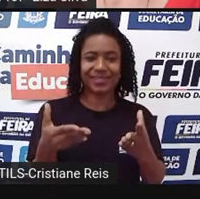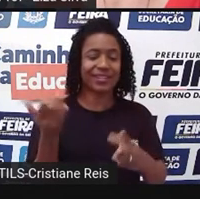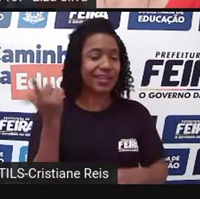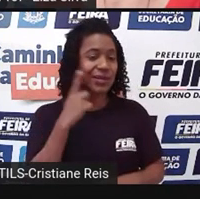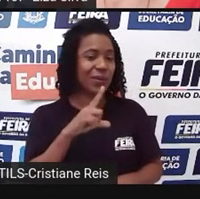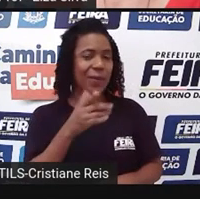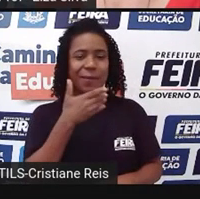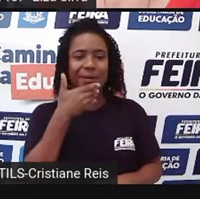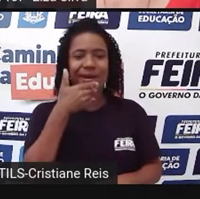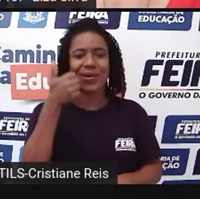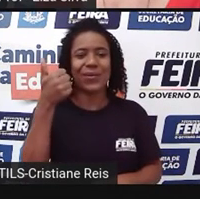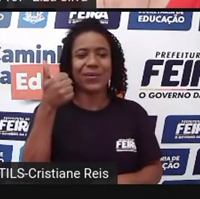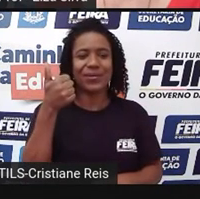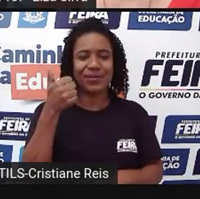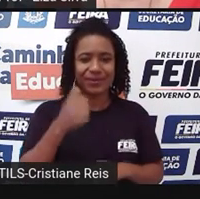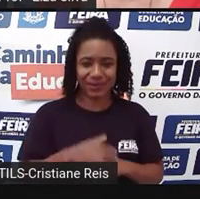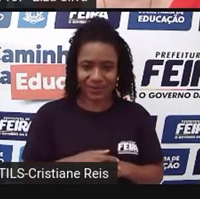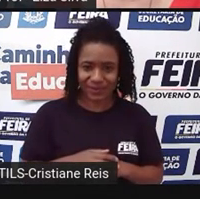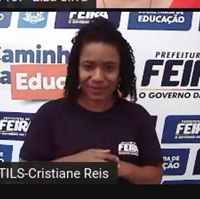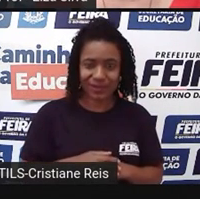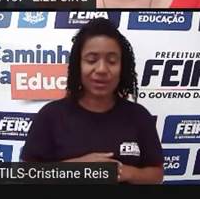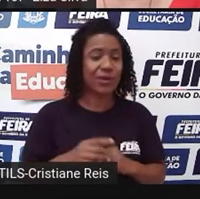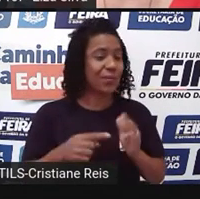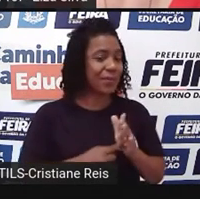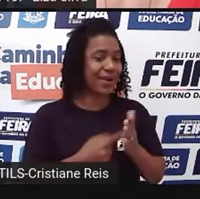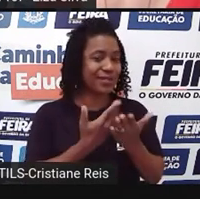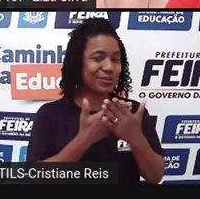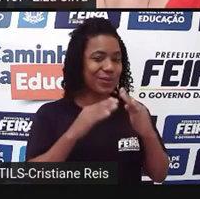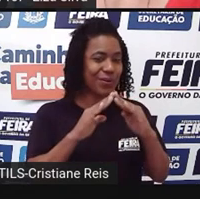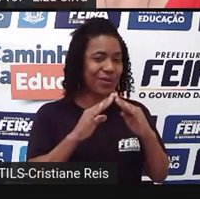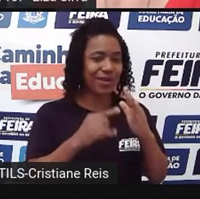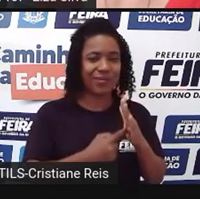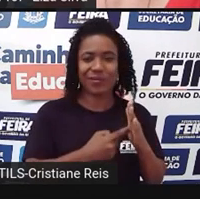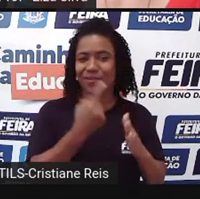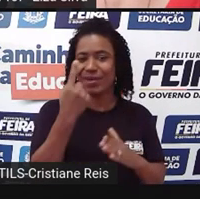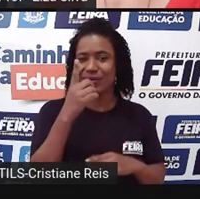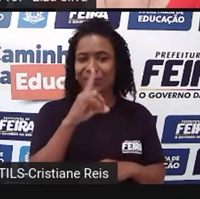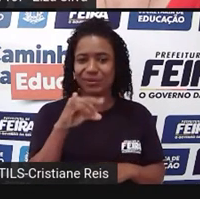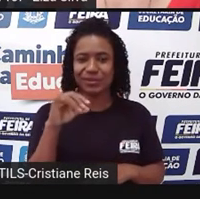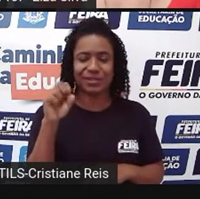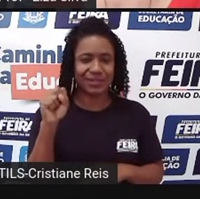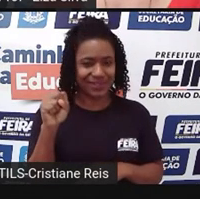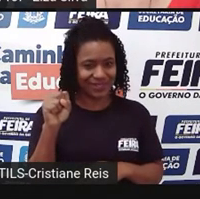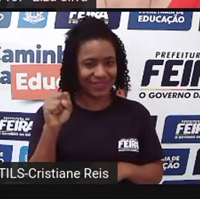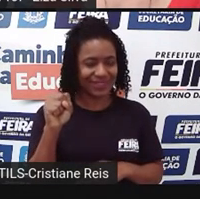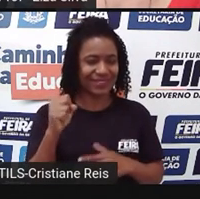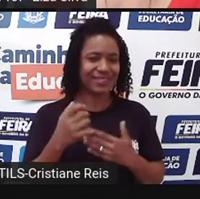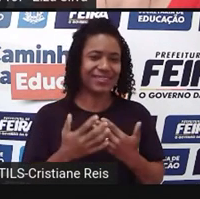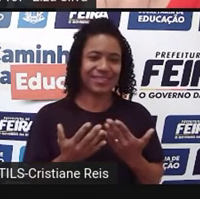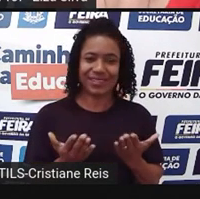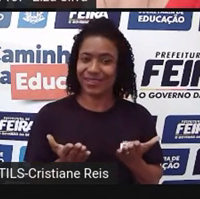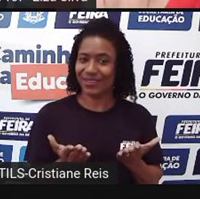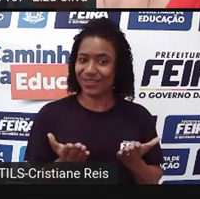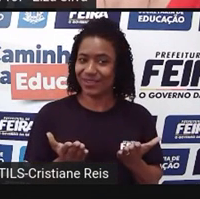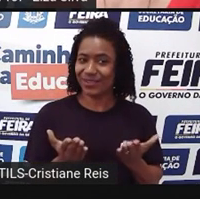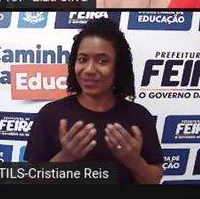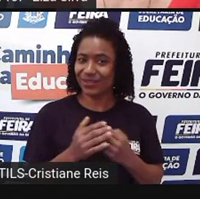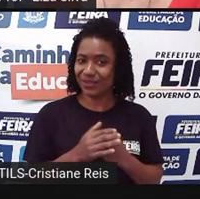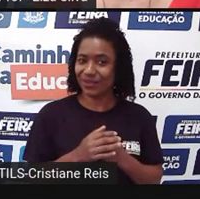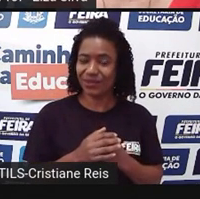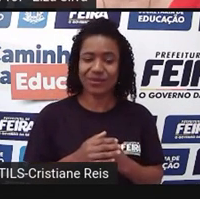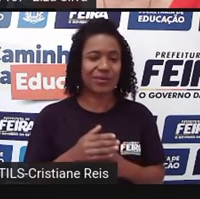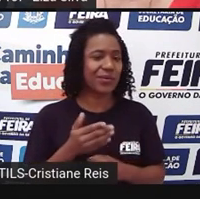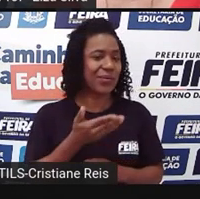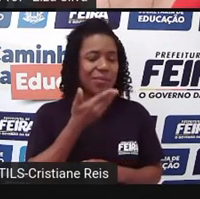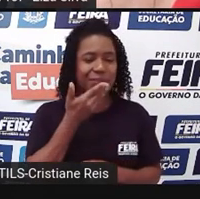força ideia diz que o seu primeiro dia na escola best friend's brother dei o primeiro ou melhor o